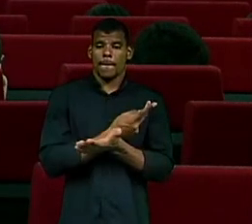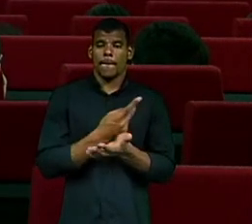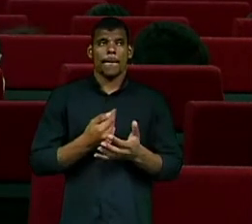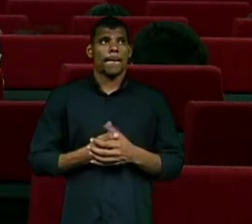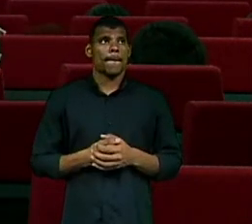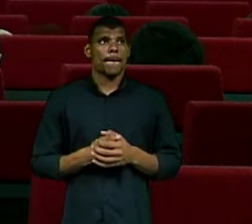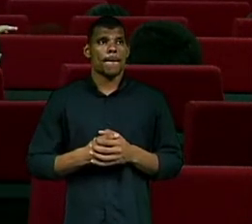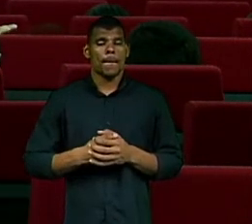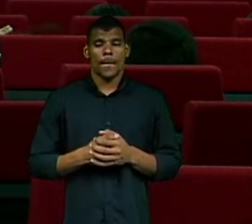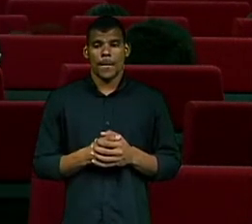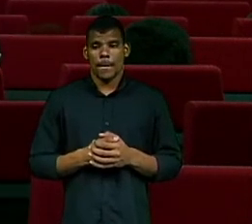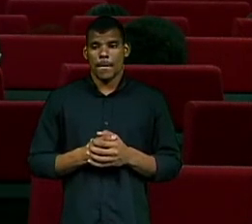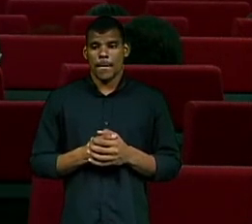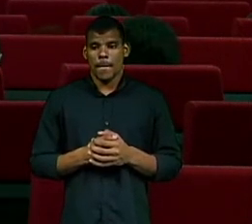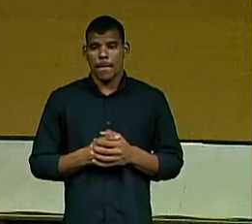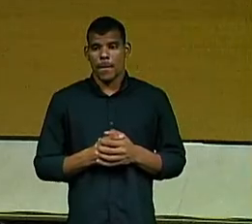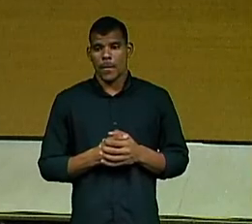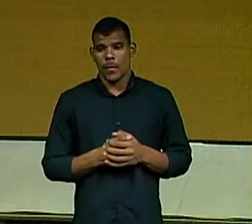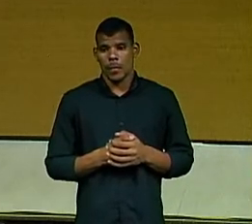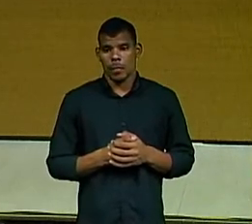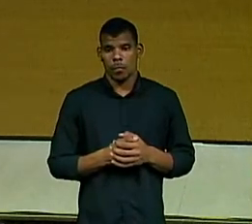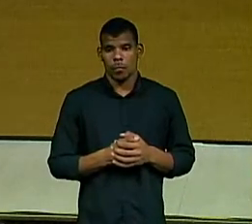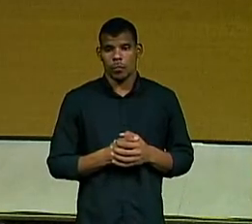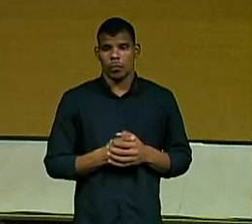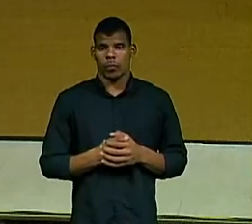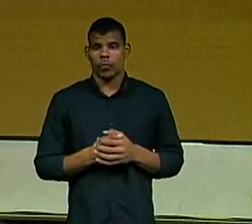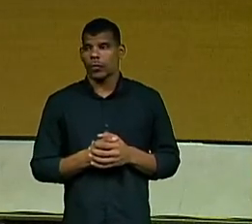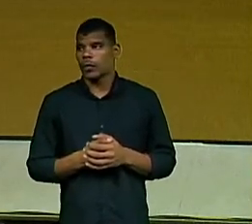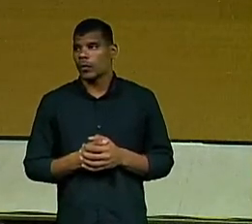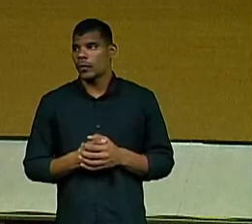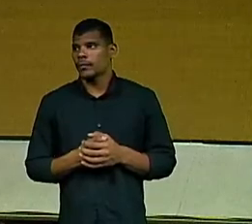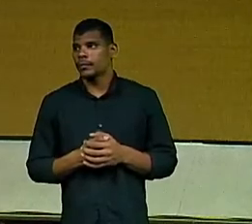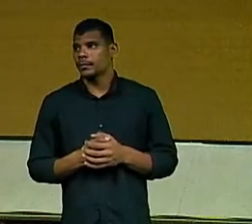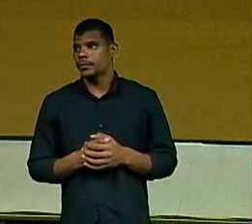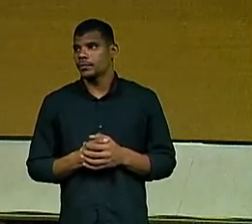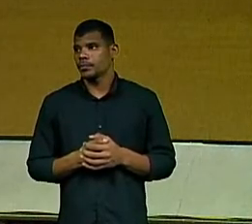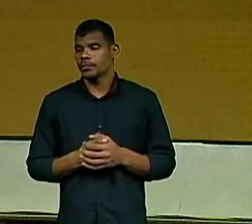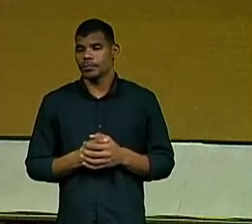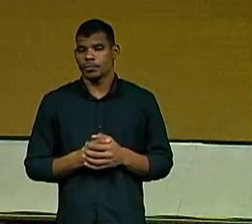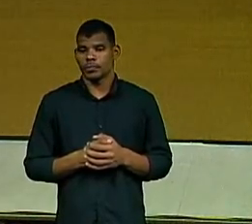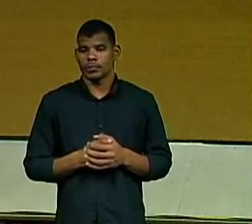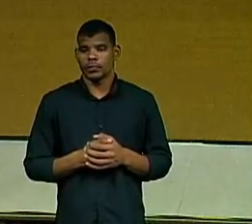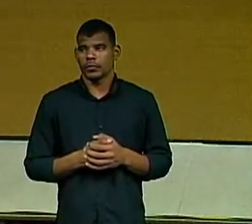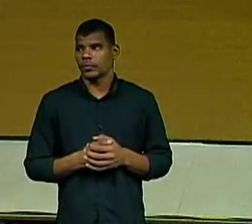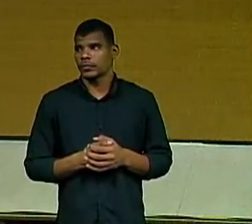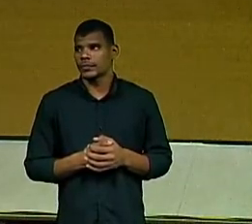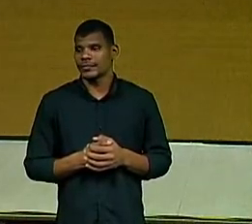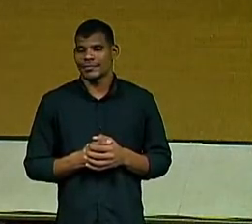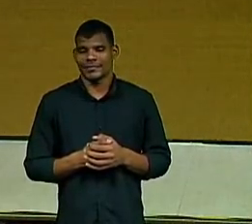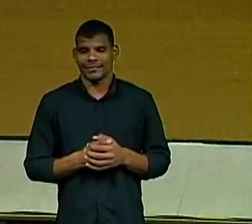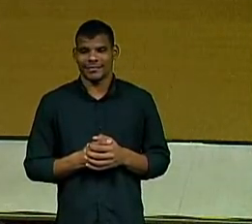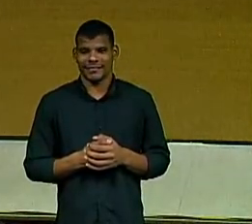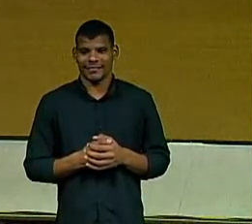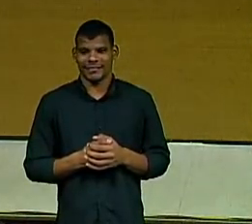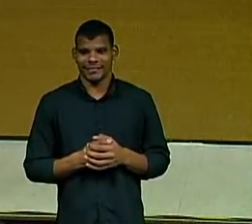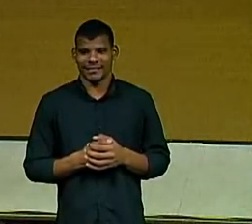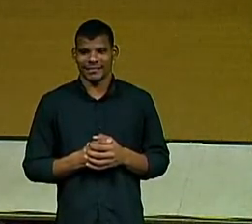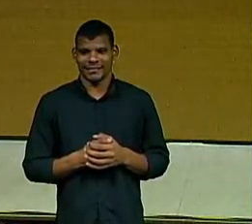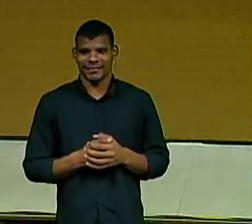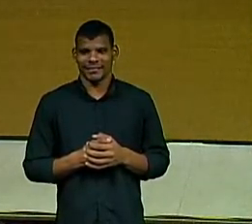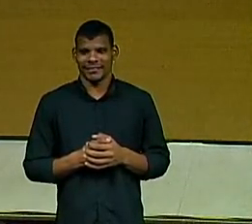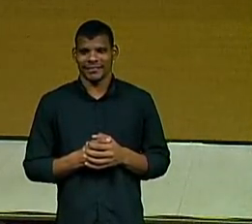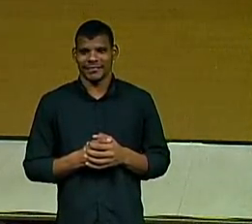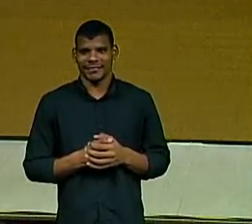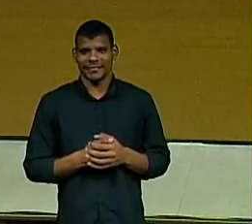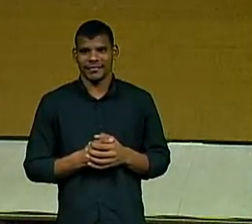aonde foi o estado acho que foi no Rio de Janeiro não lembro numa praia oi oi